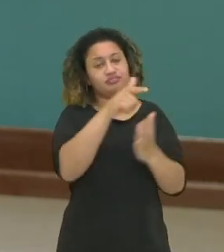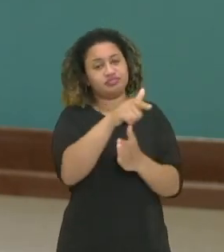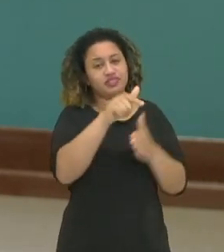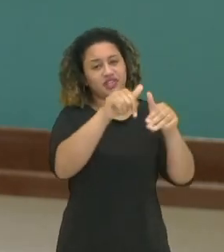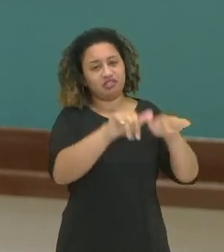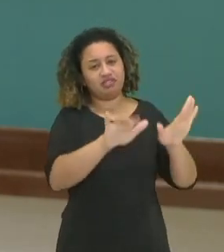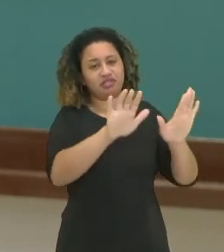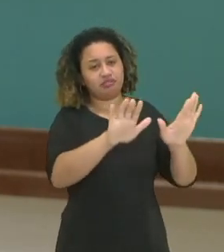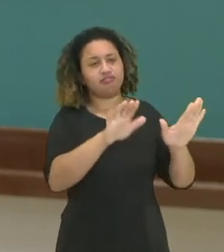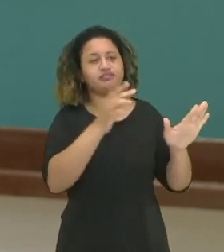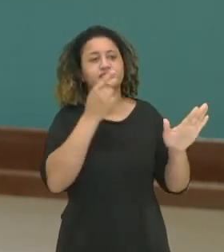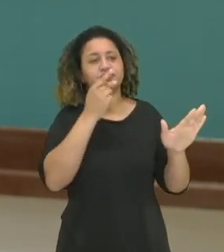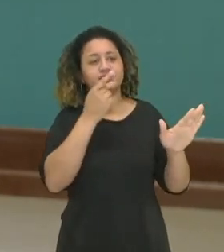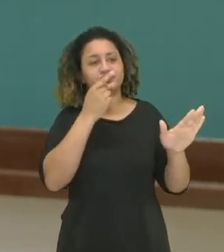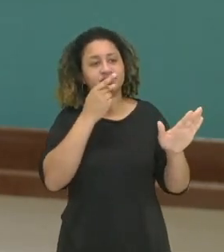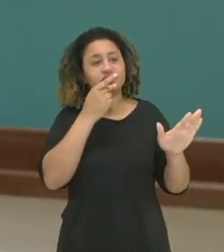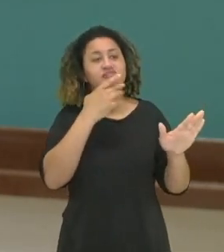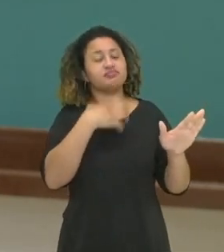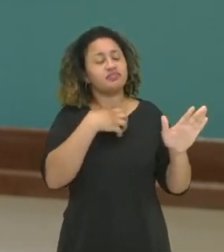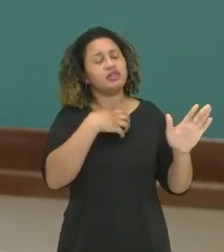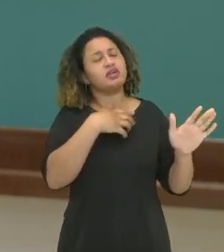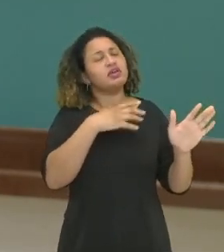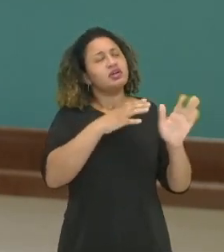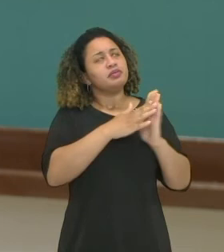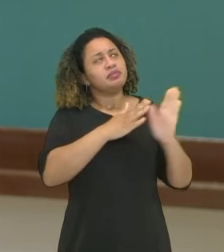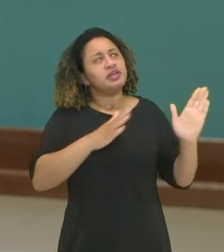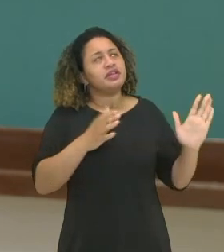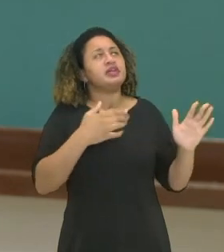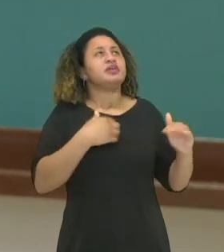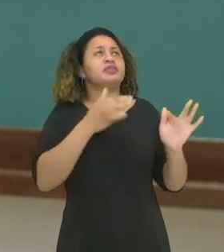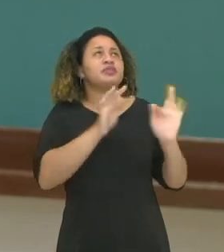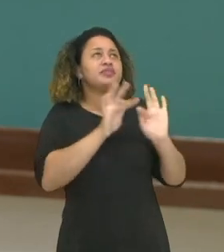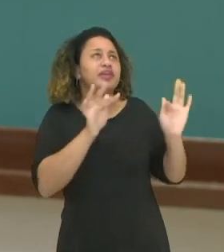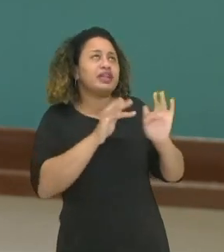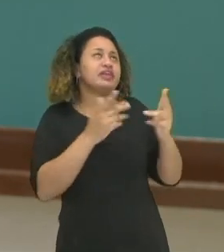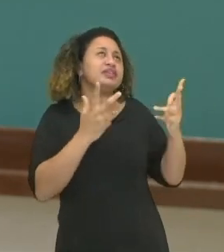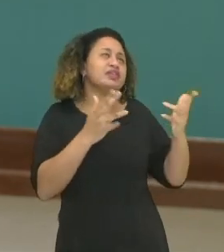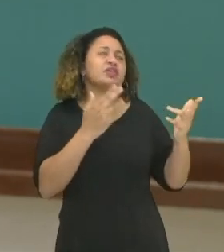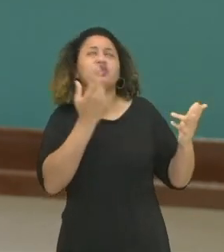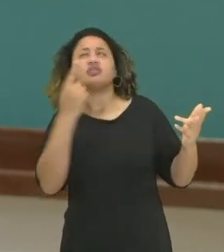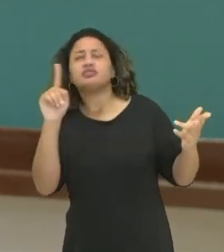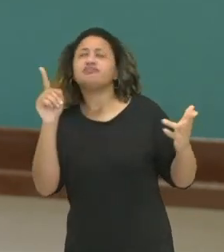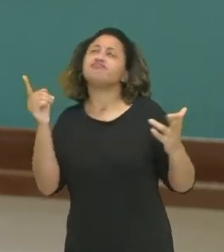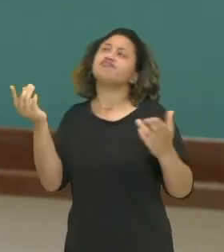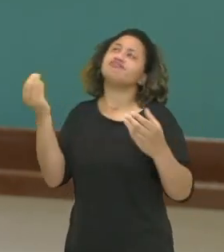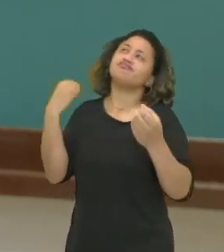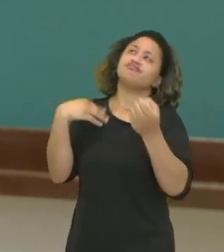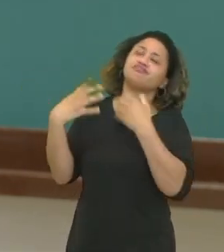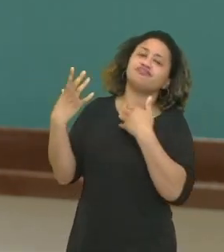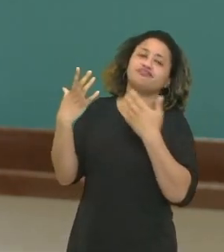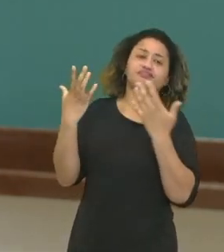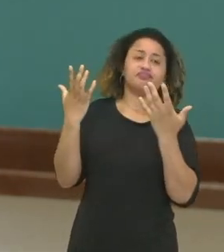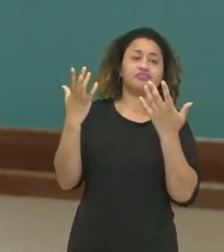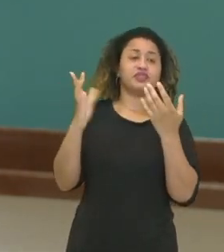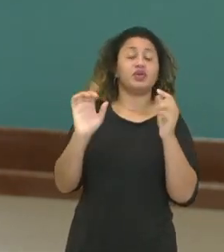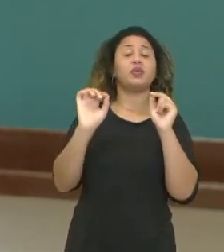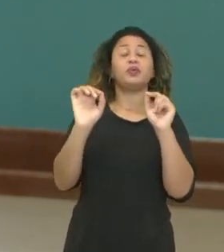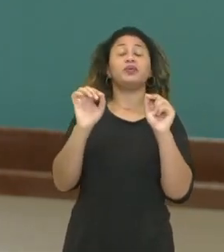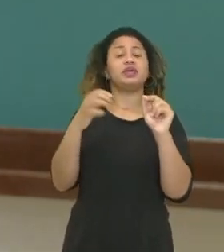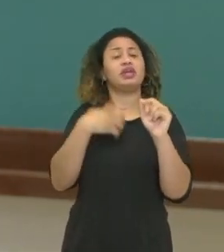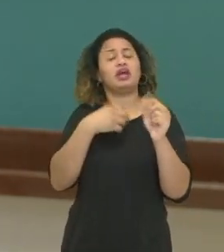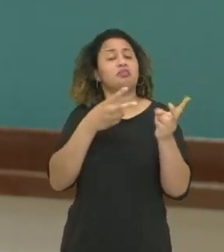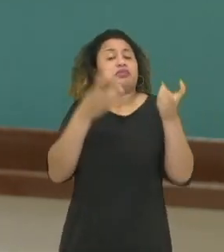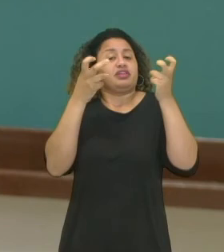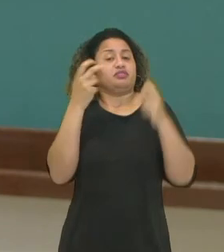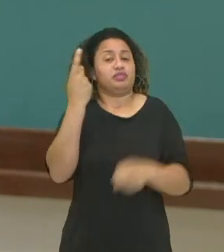ó, os felizes tempos, igual aos outros que nos alimentavam. Aí qual que era a impressão dele,